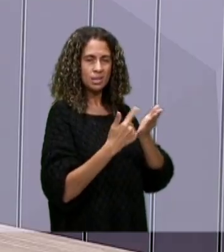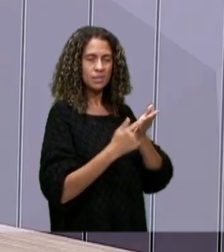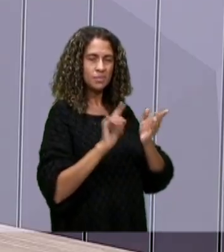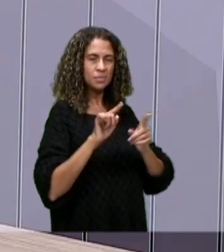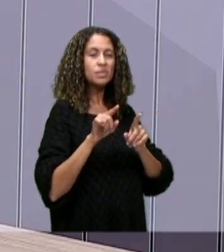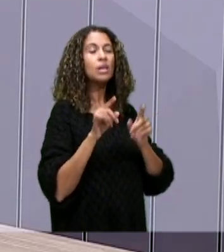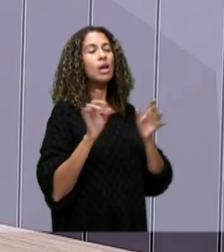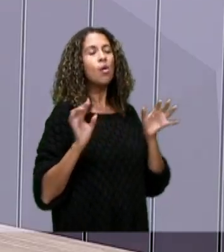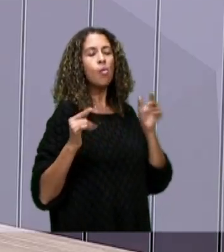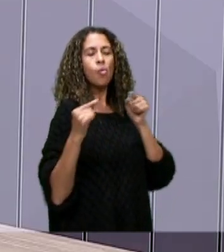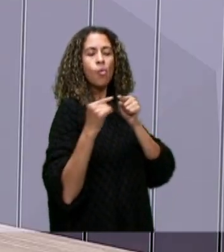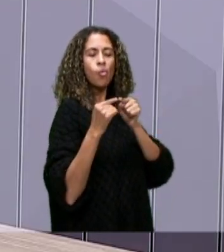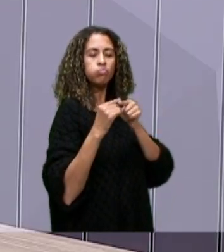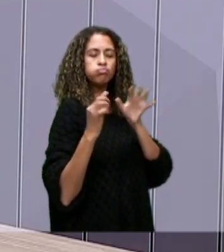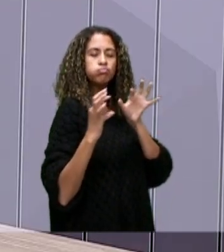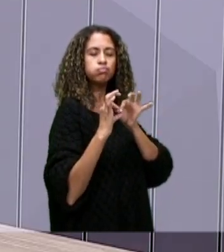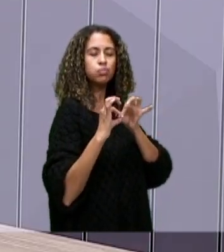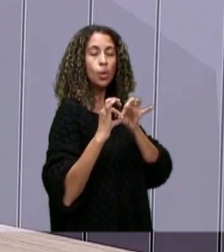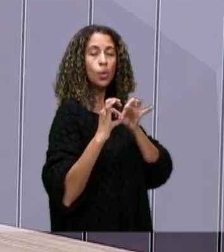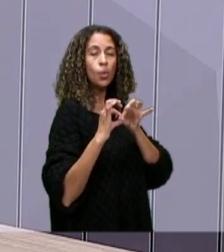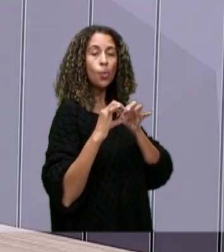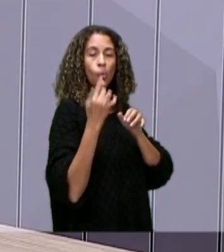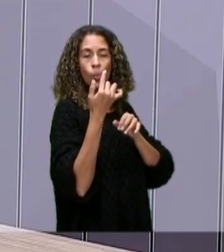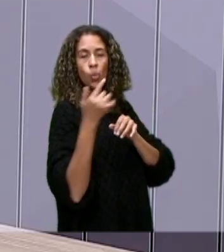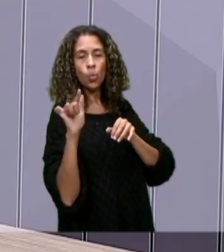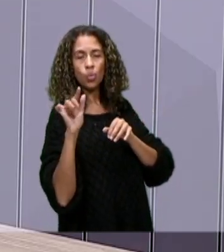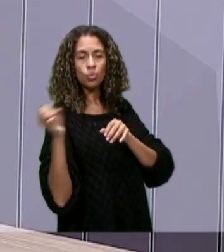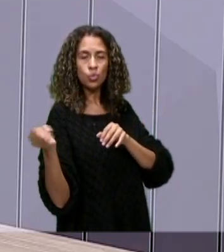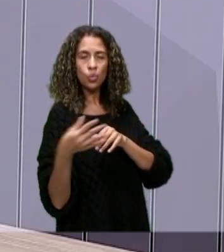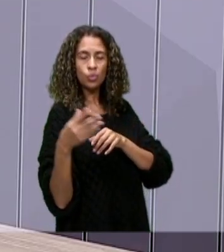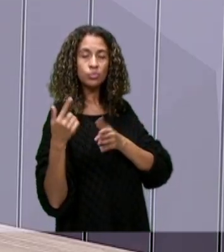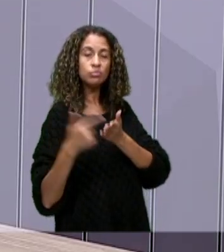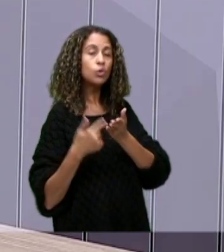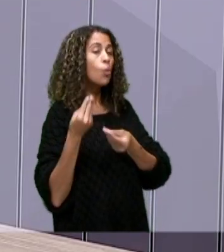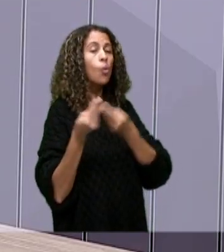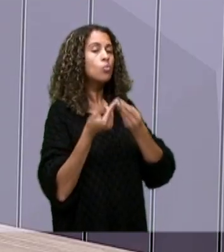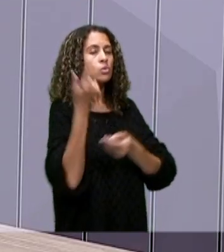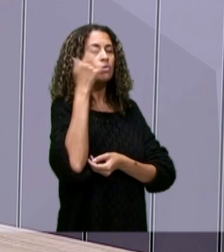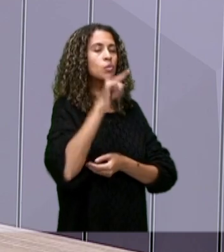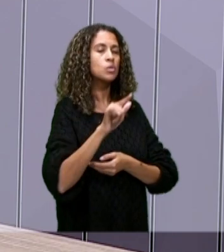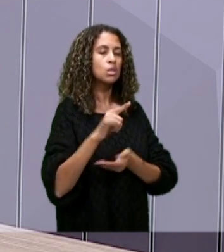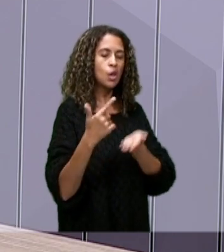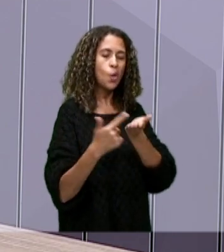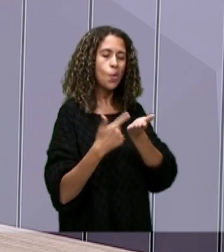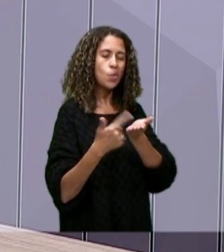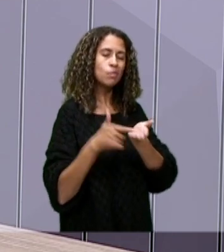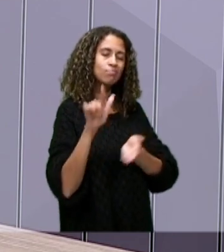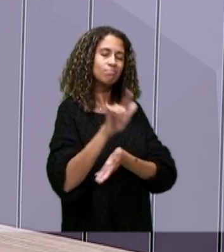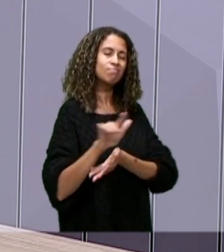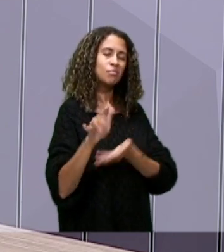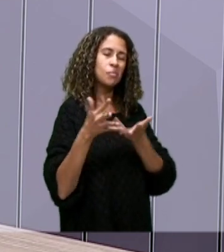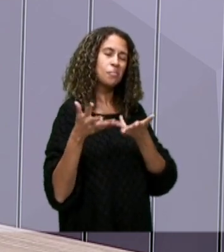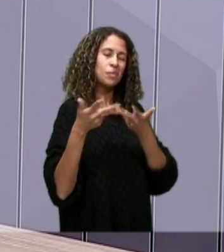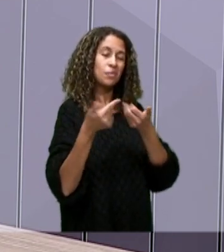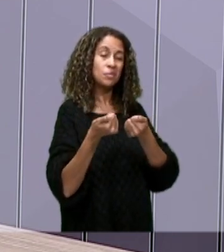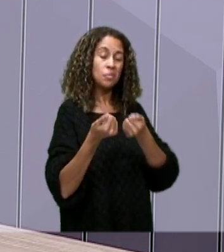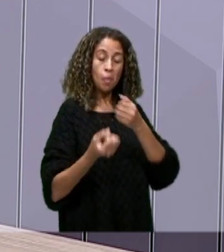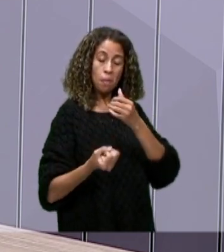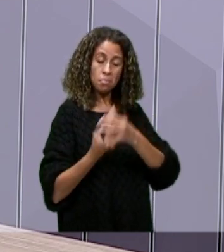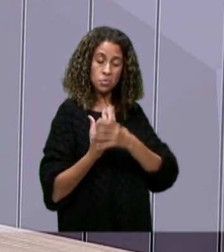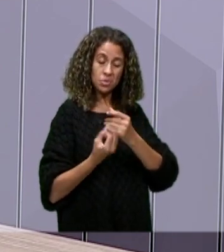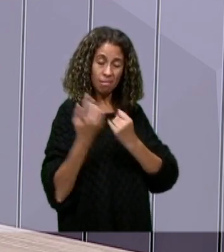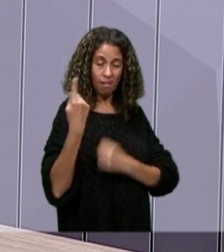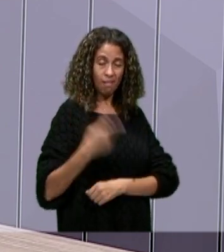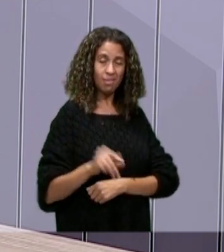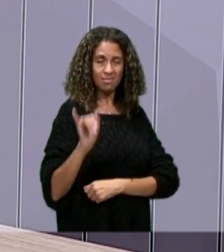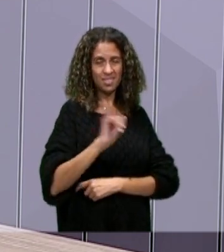ligação que tem com o fim da história e como é que você vai poder ter acesso a essa literatura maravilhosa que é produzida aqui em